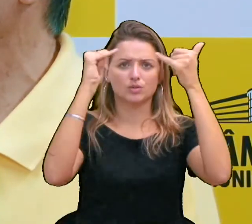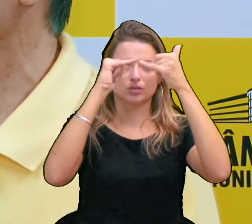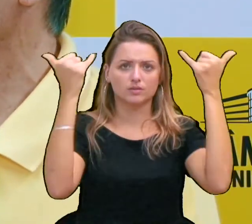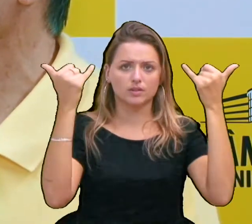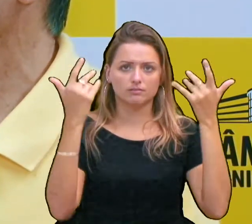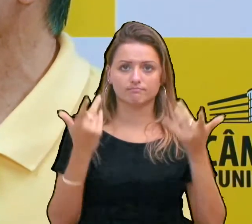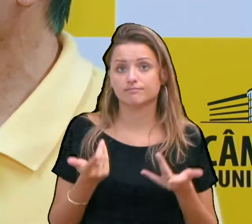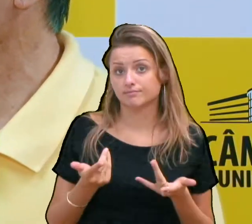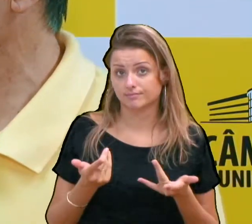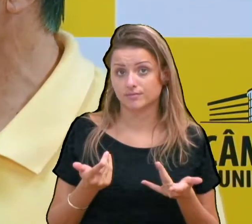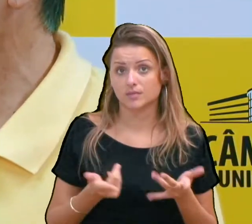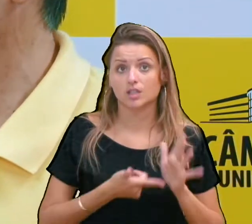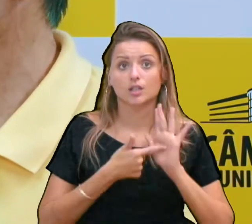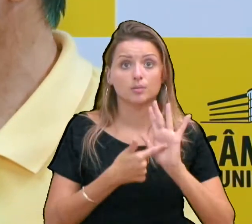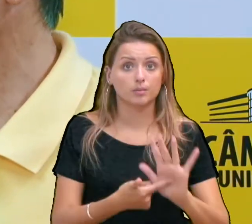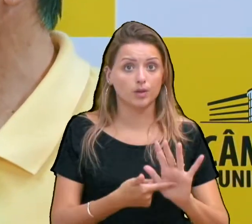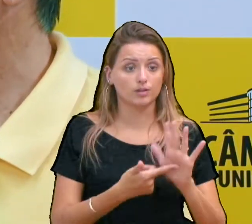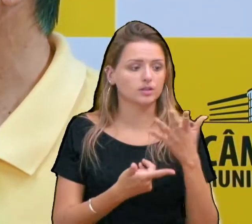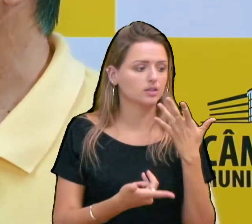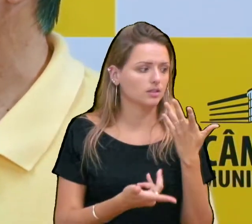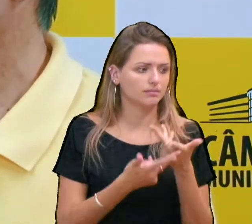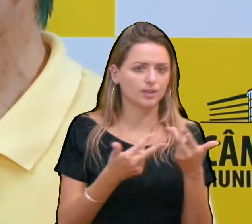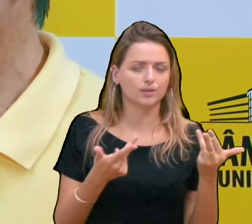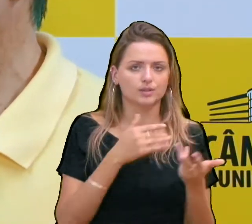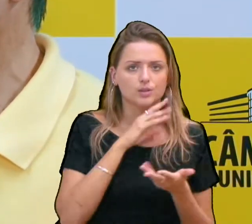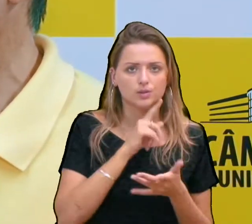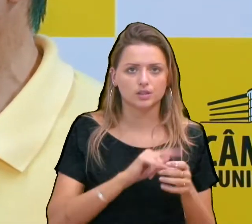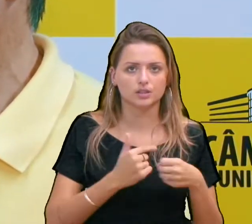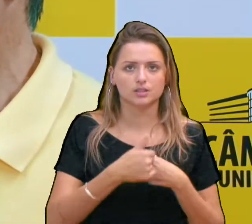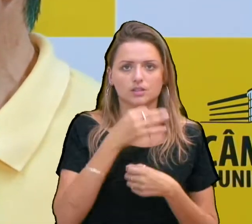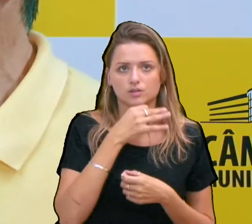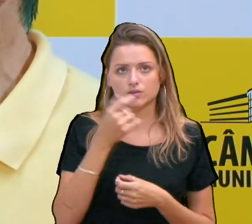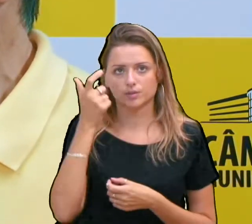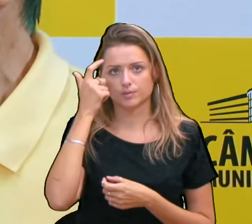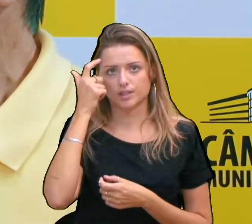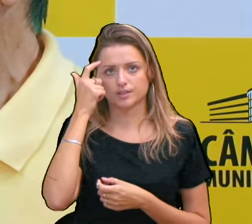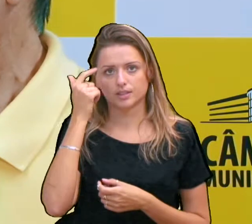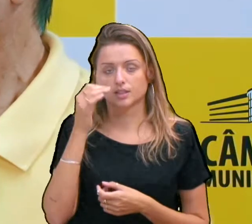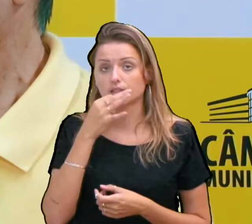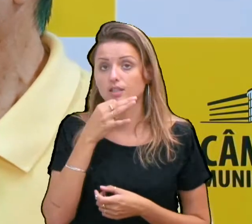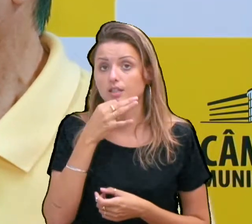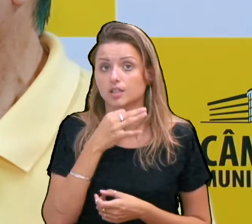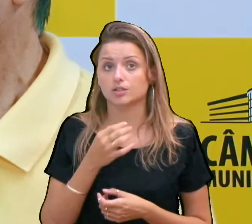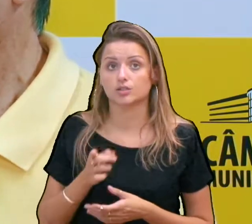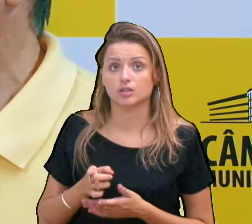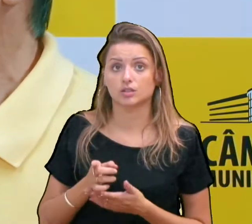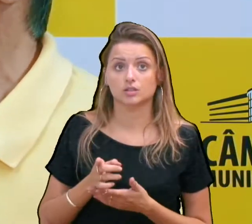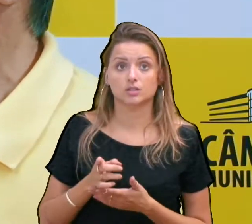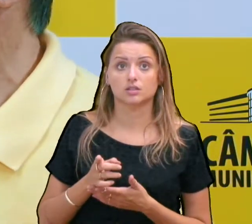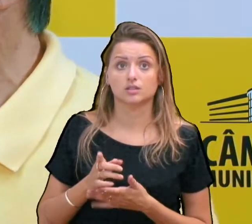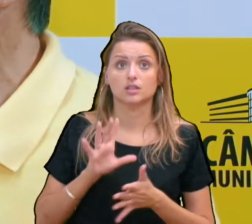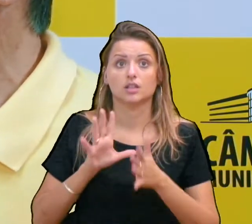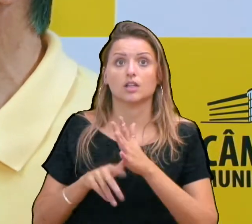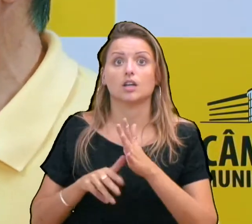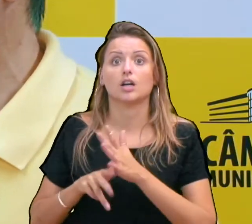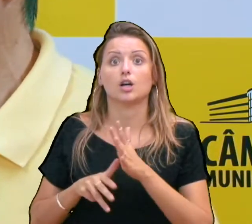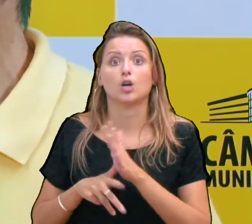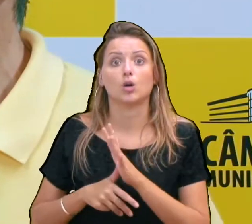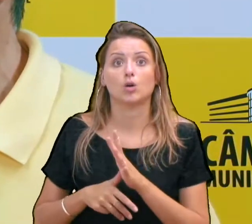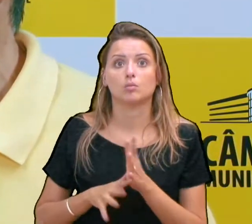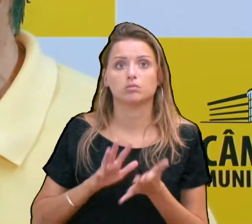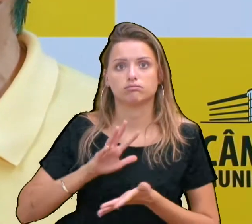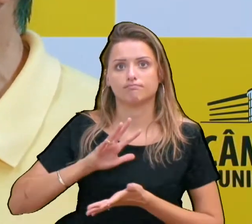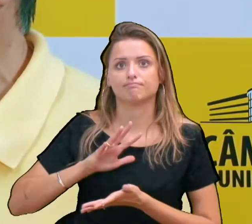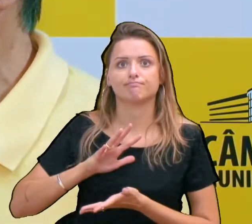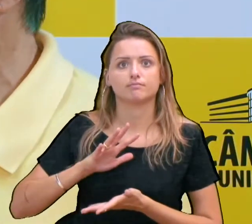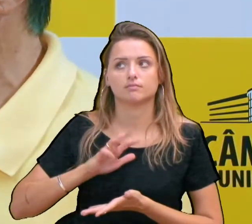uma imagem ruim de Caxias, os caras vão pensar que aqui a ladroagem tomou conta, embora